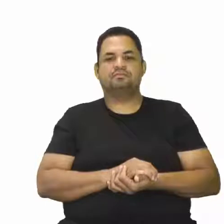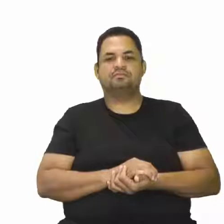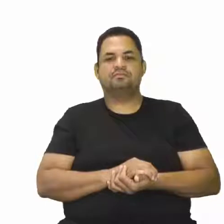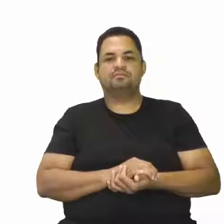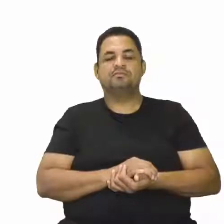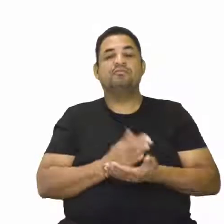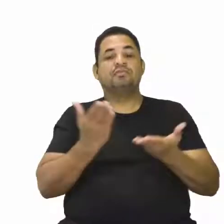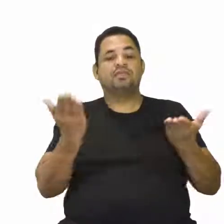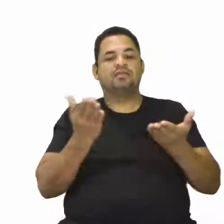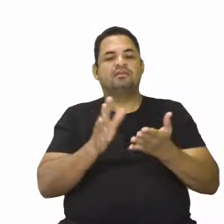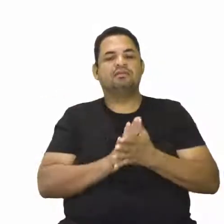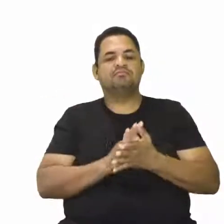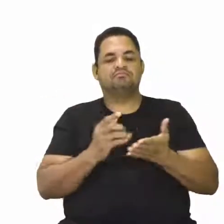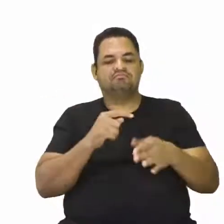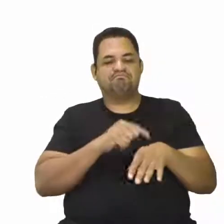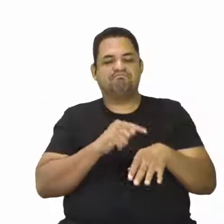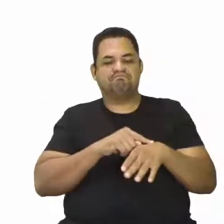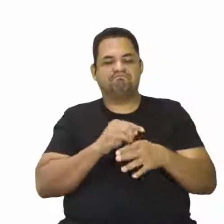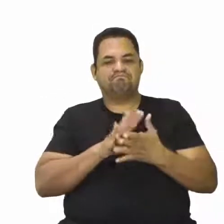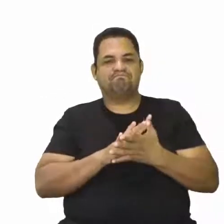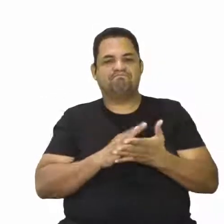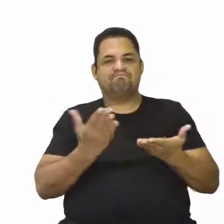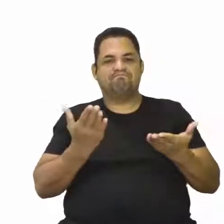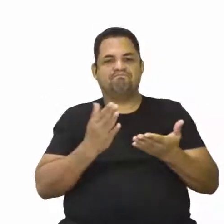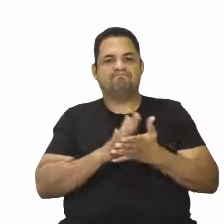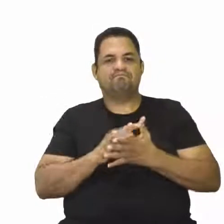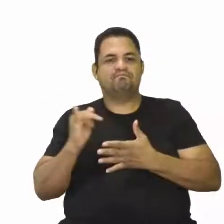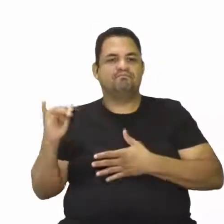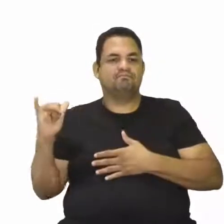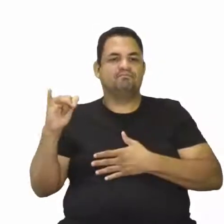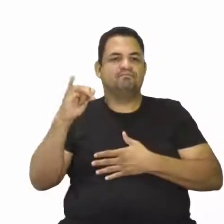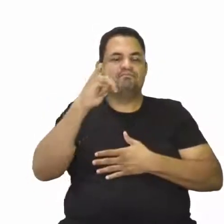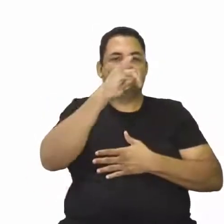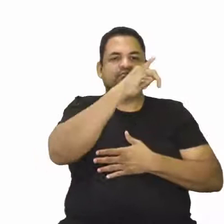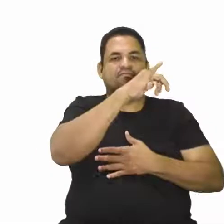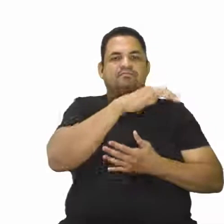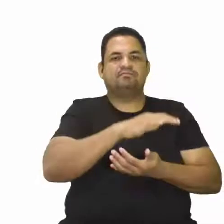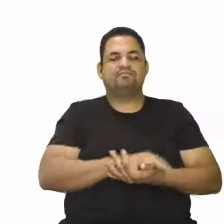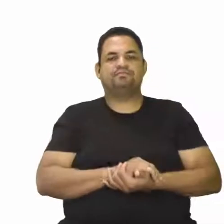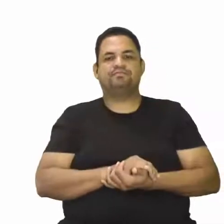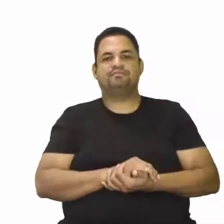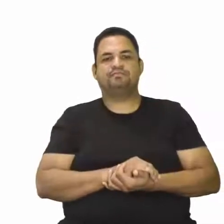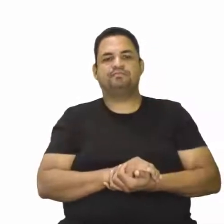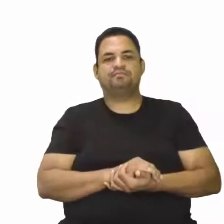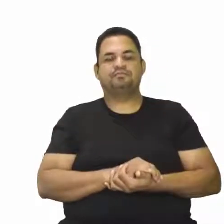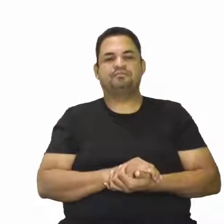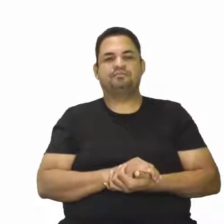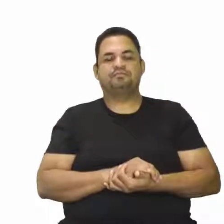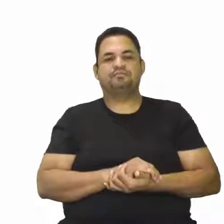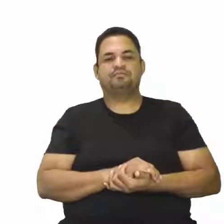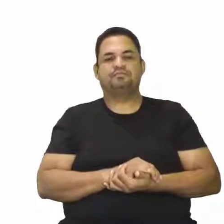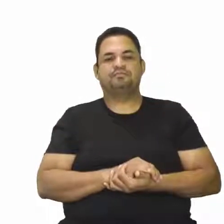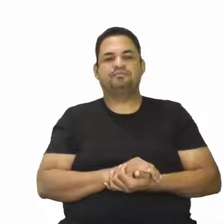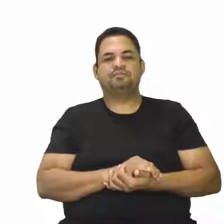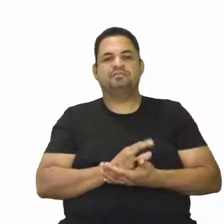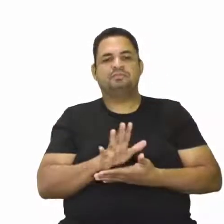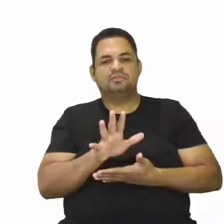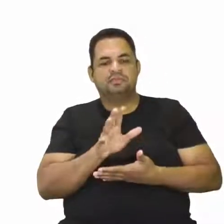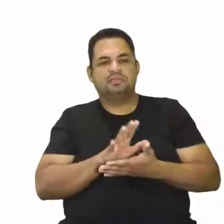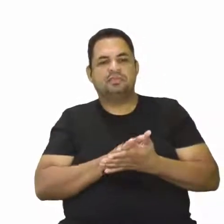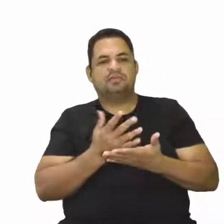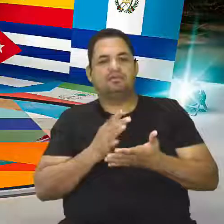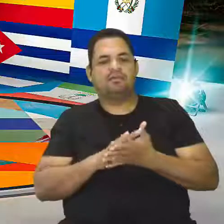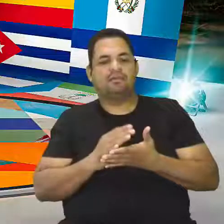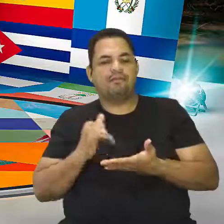espetacular. Aquele momento que nós vamos fazer o quê? Viajar, não é, Thalita? Aquele momento que nós vamos pegar o